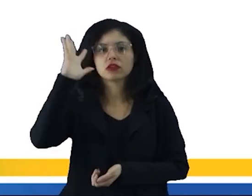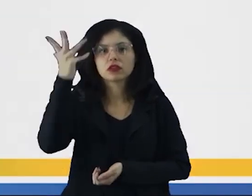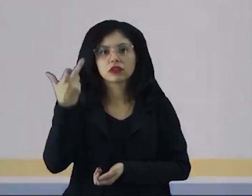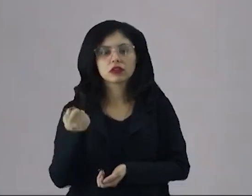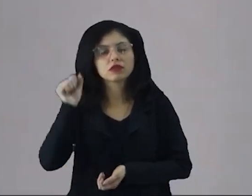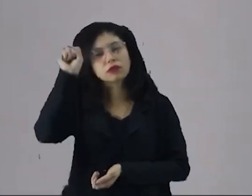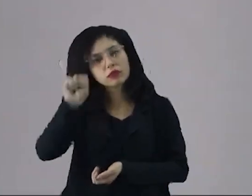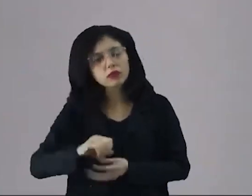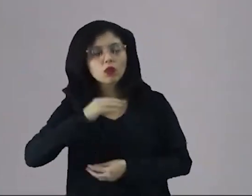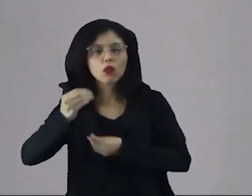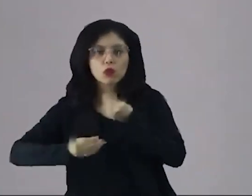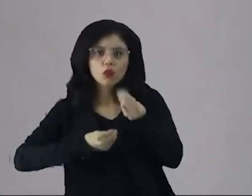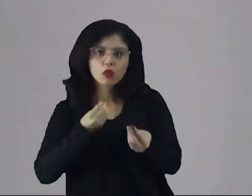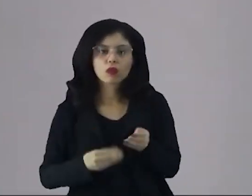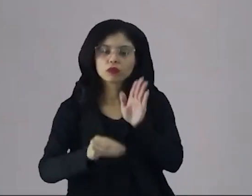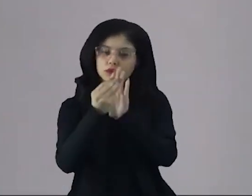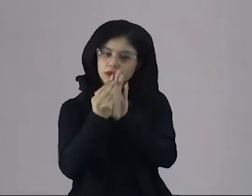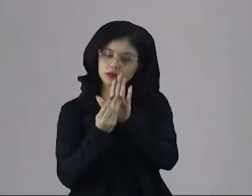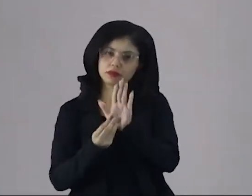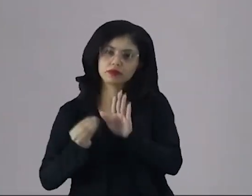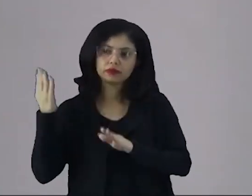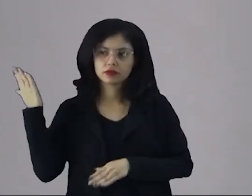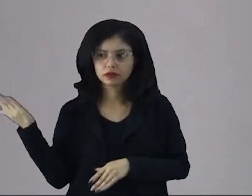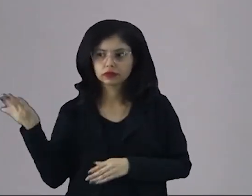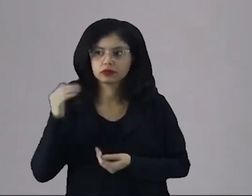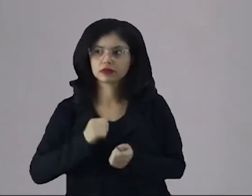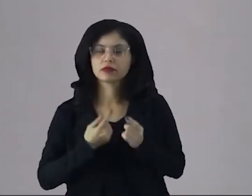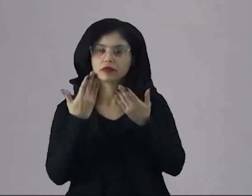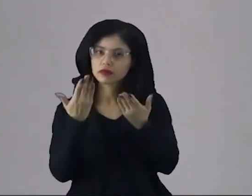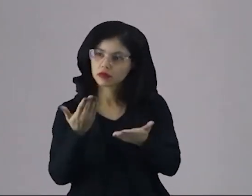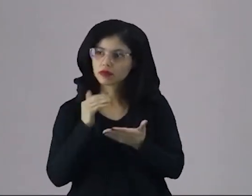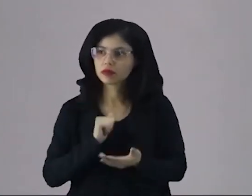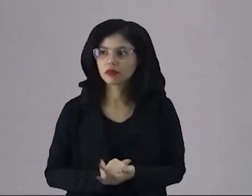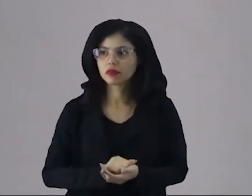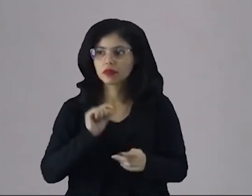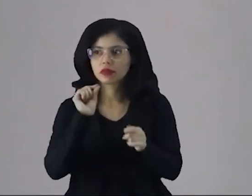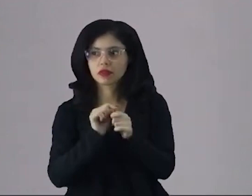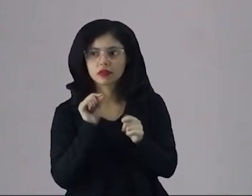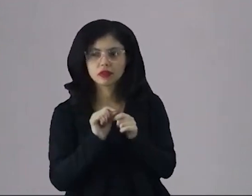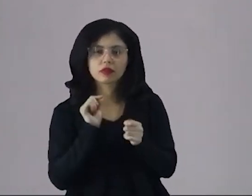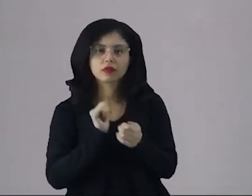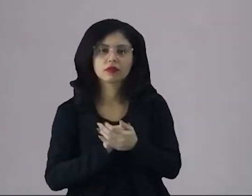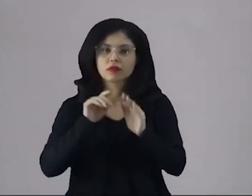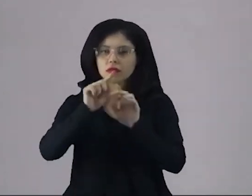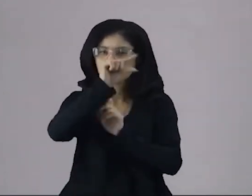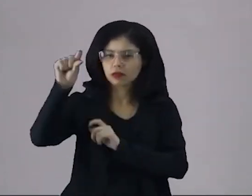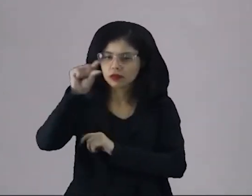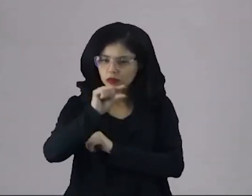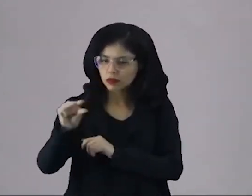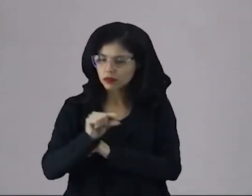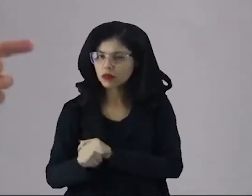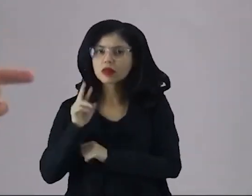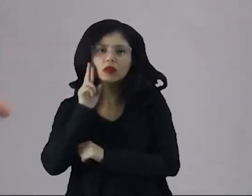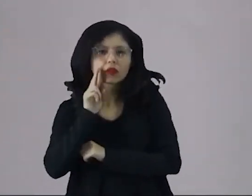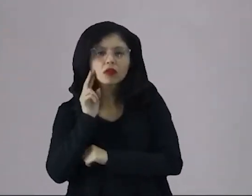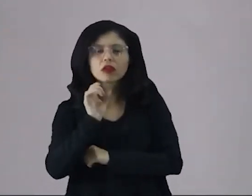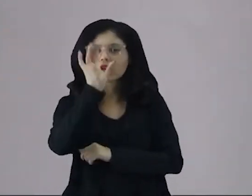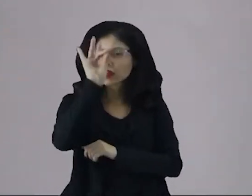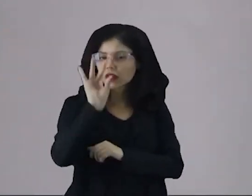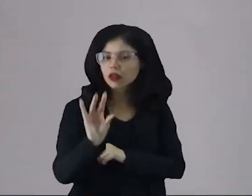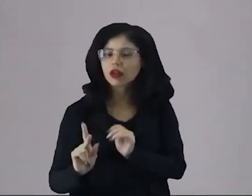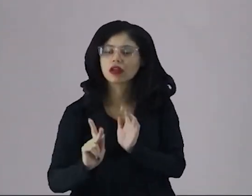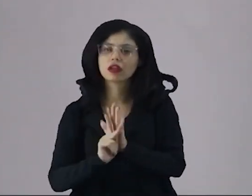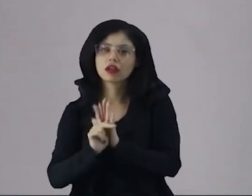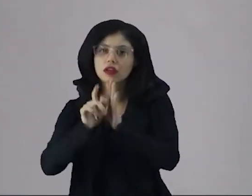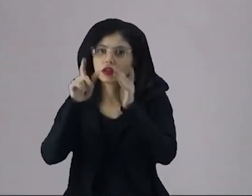Sul, conforme aquela configuração que eu estava mostrando para vocês, aquelas faixas rosadas, onde cada uma delas